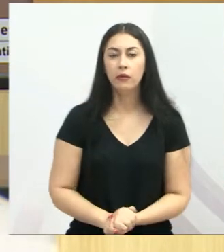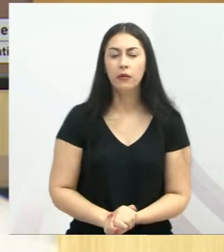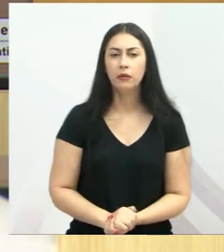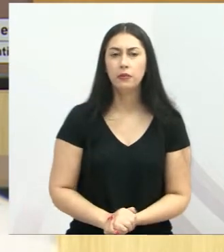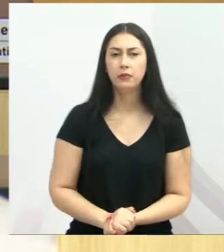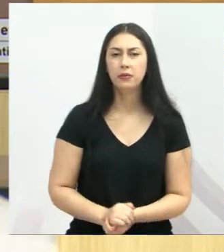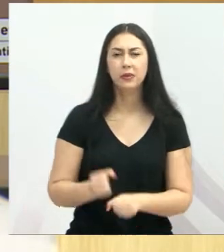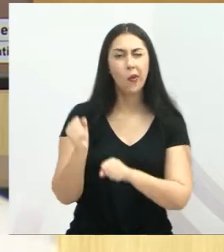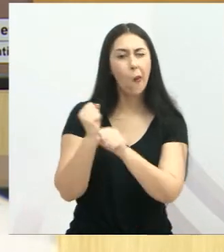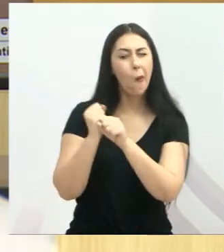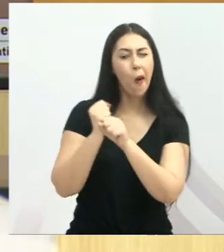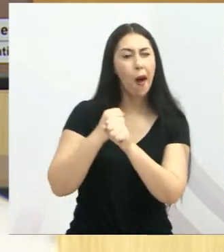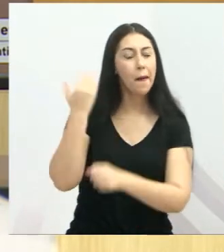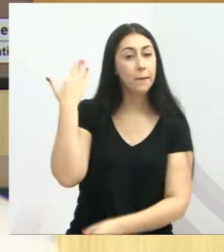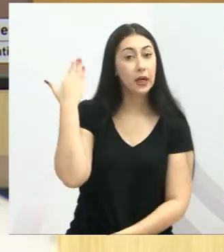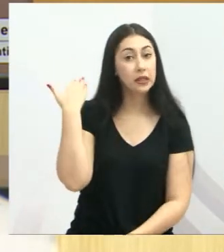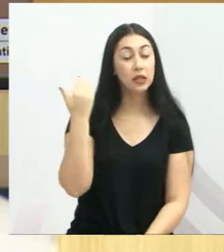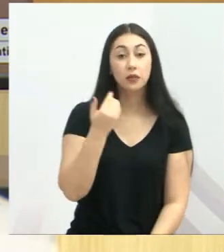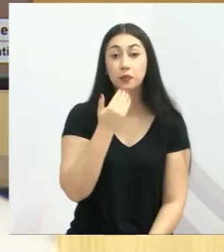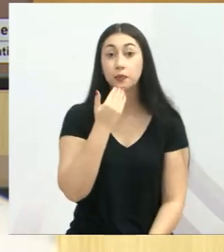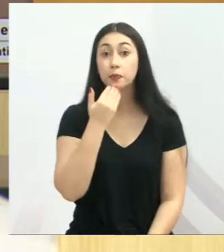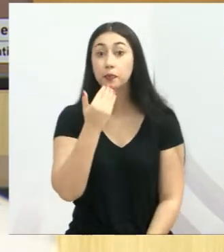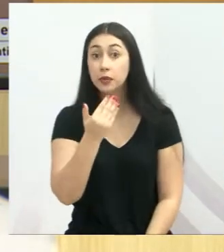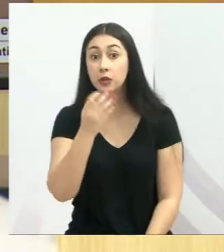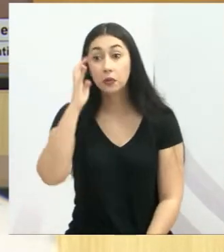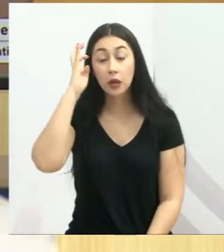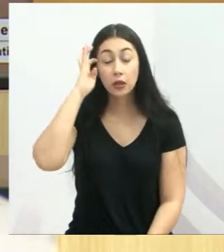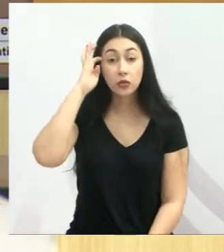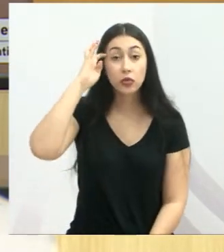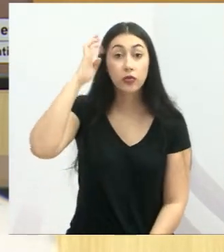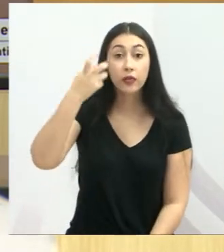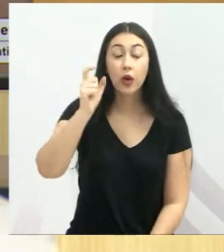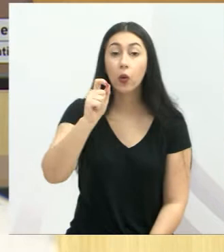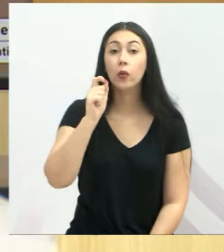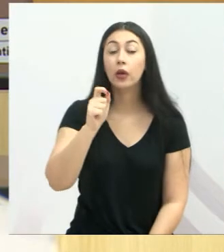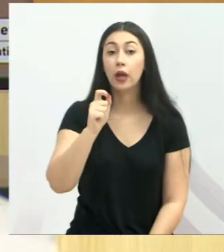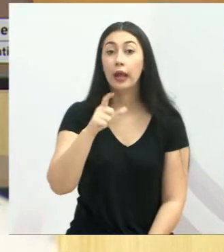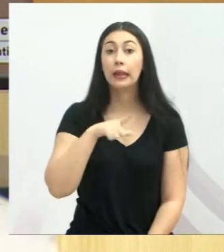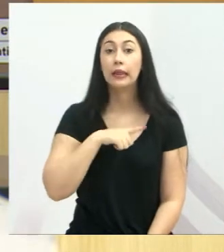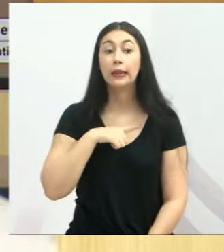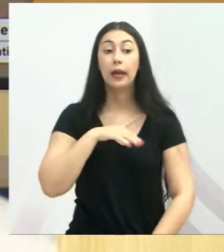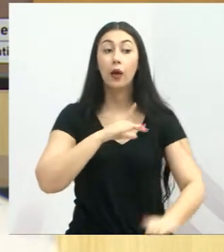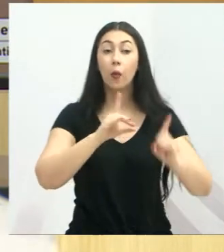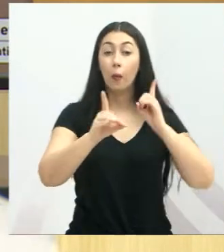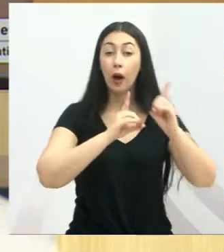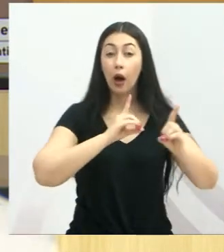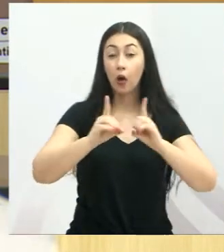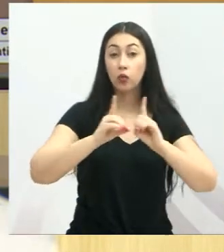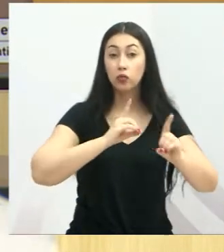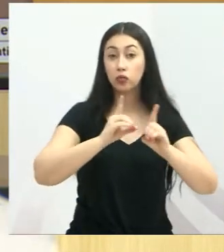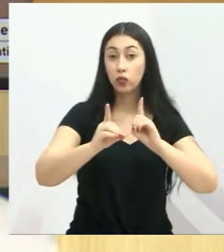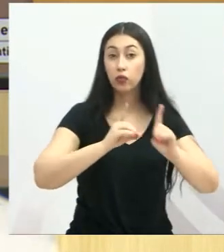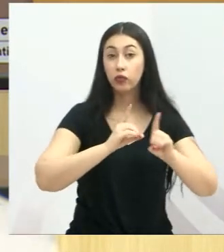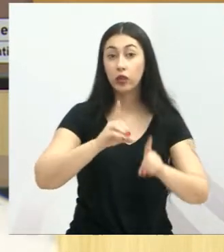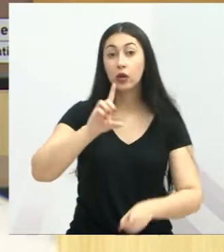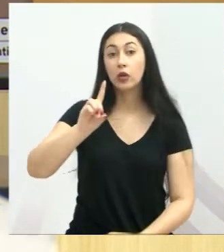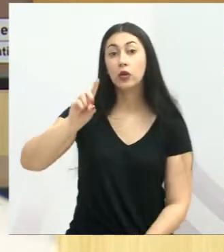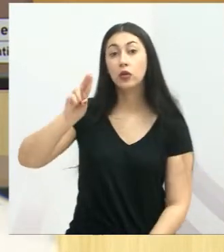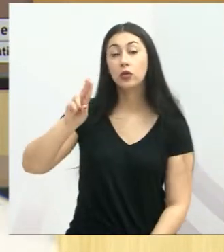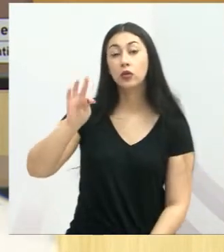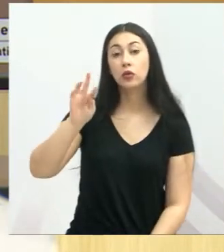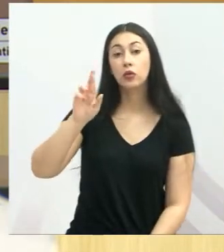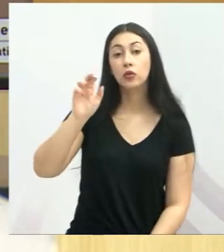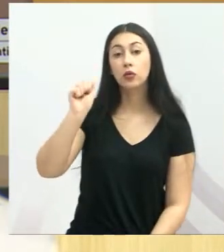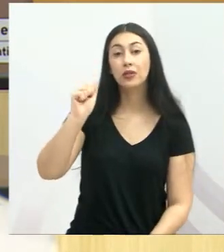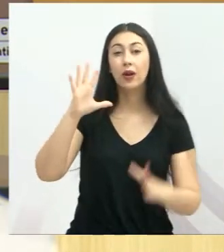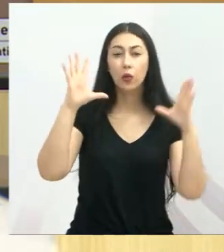abril de 2020, solicitando providências referente à falta de iluminação pública na rodovia Presidente Dutra,